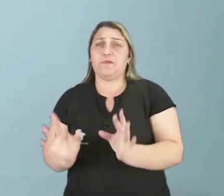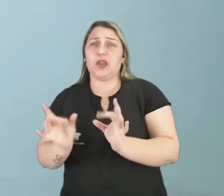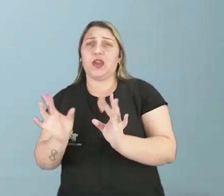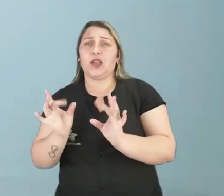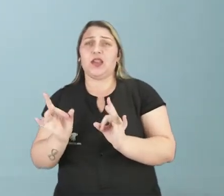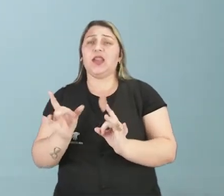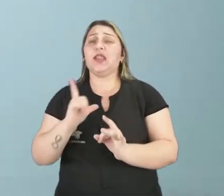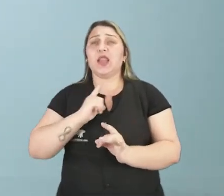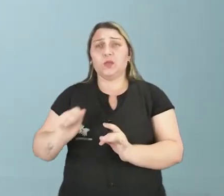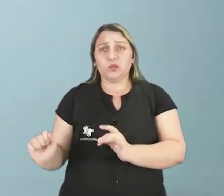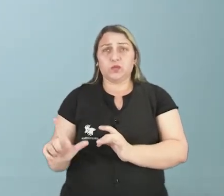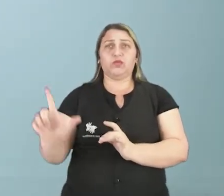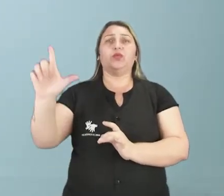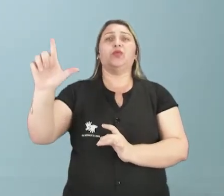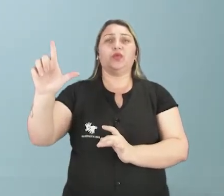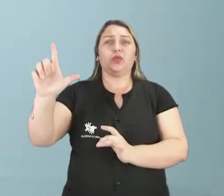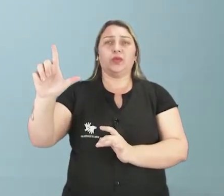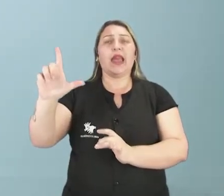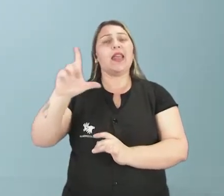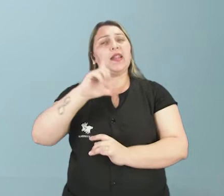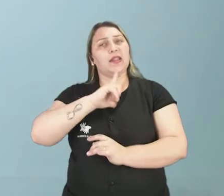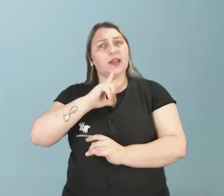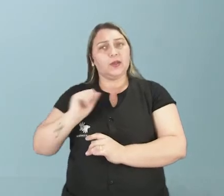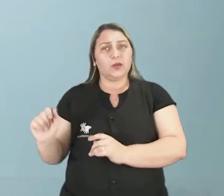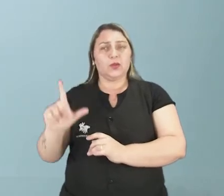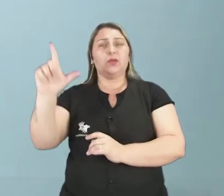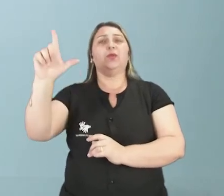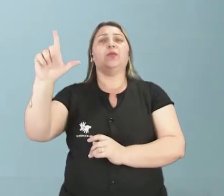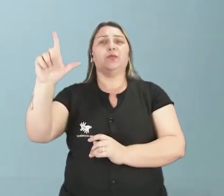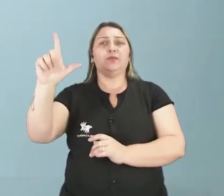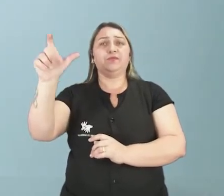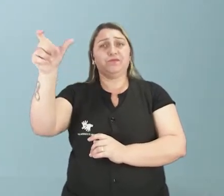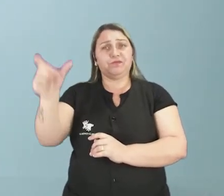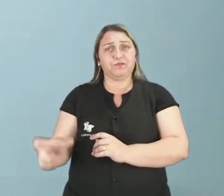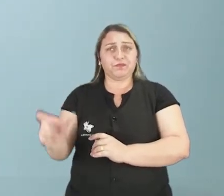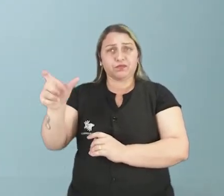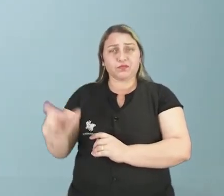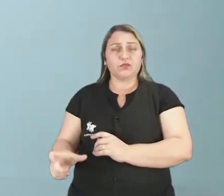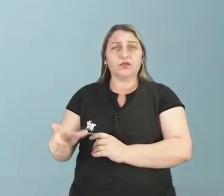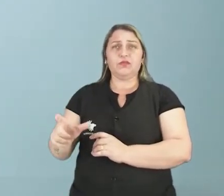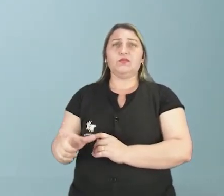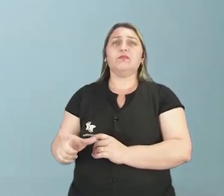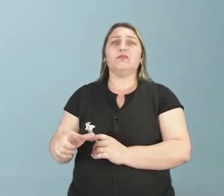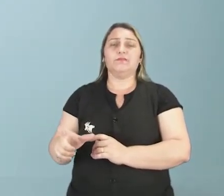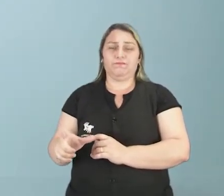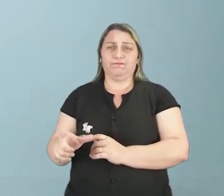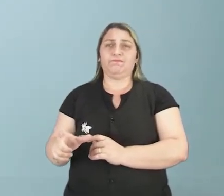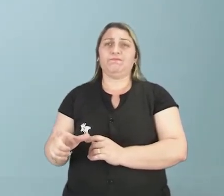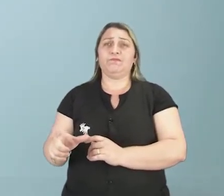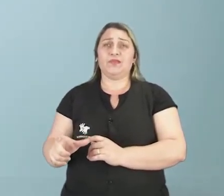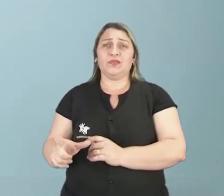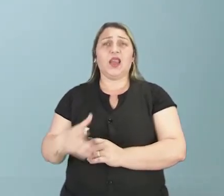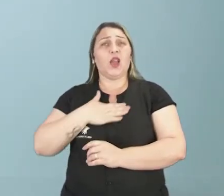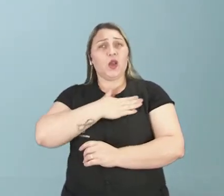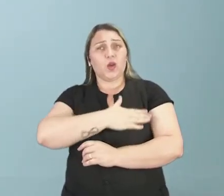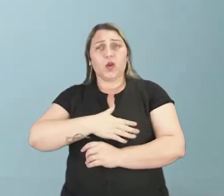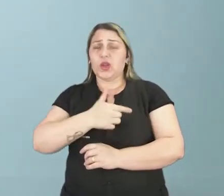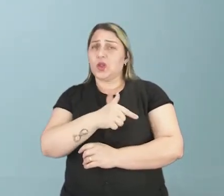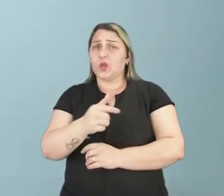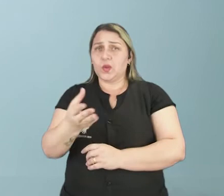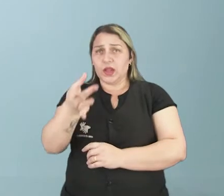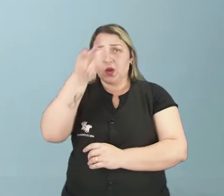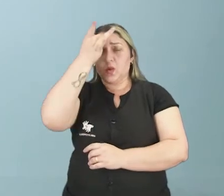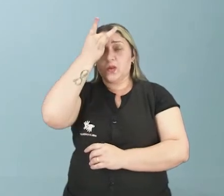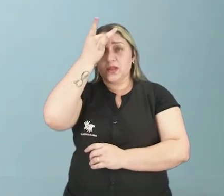gente vai ter lucro. Então a gente tem lucro em cima do sujeito que consome o nosso produto e ele não tem consciência que